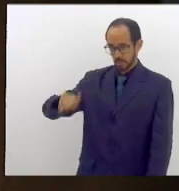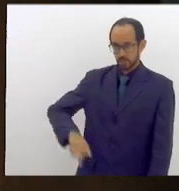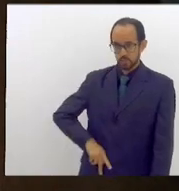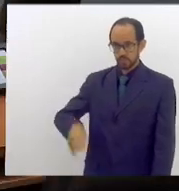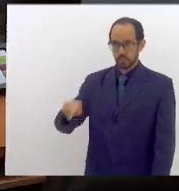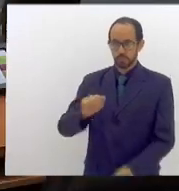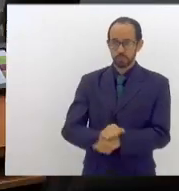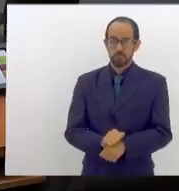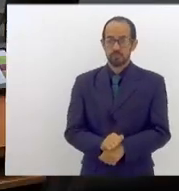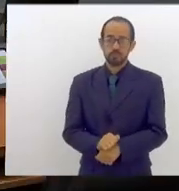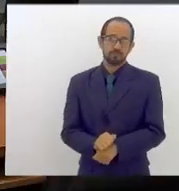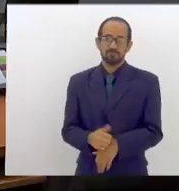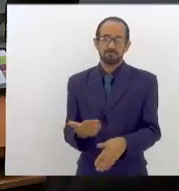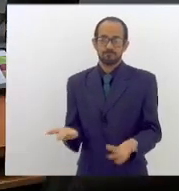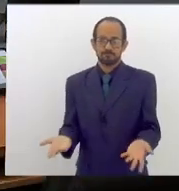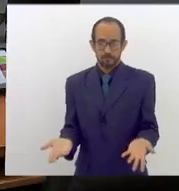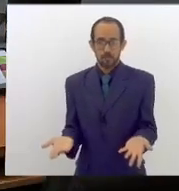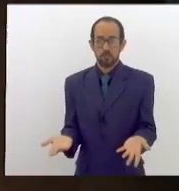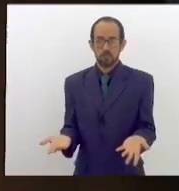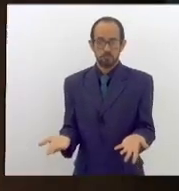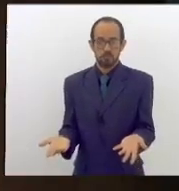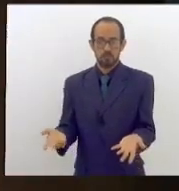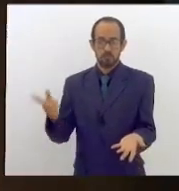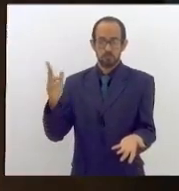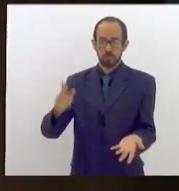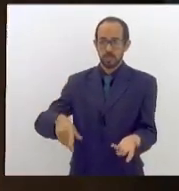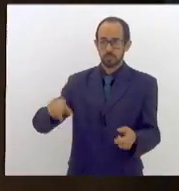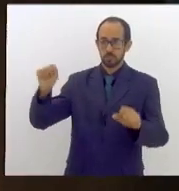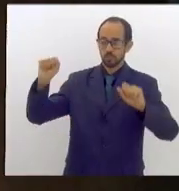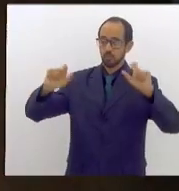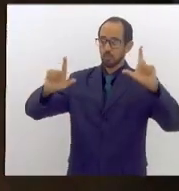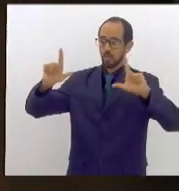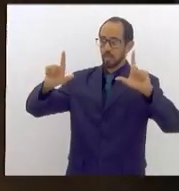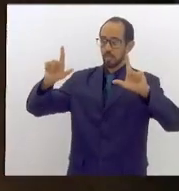apesar da tela